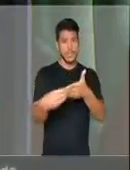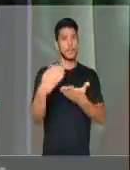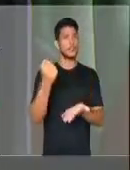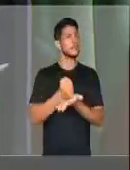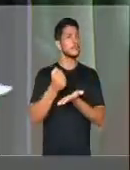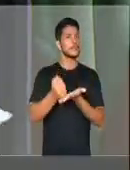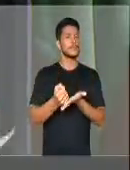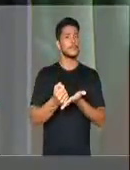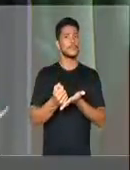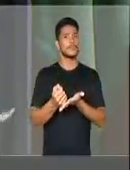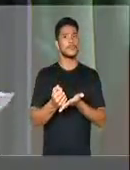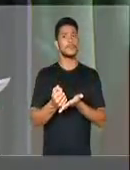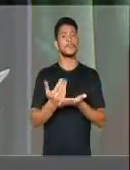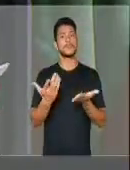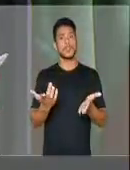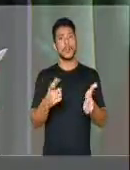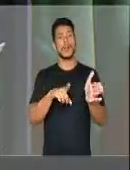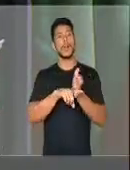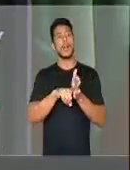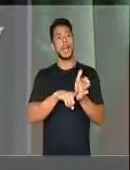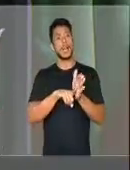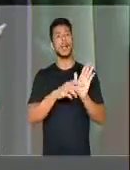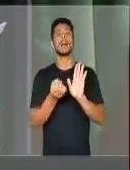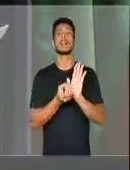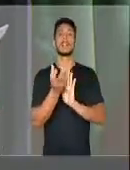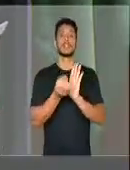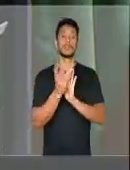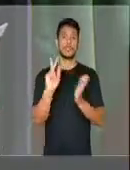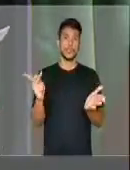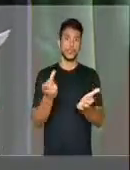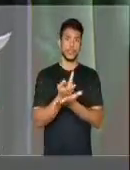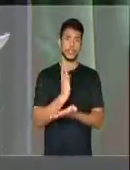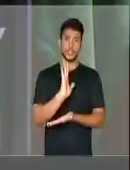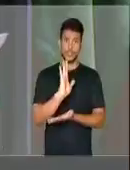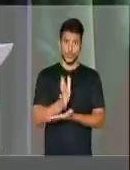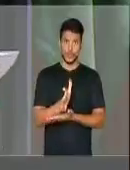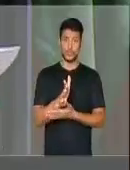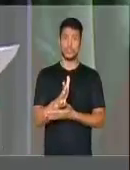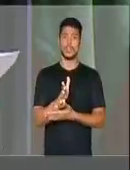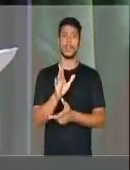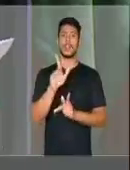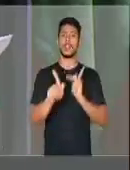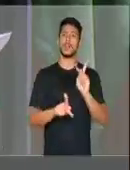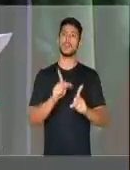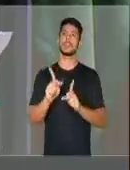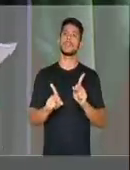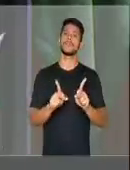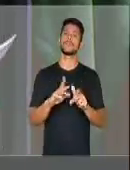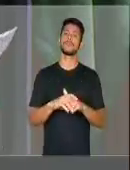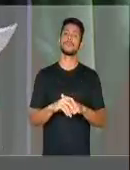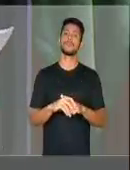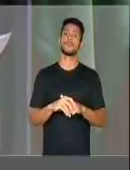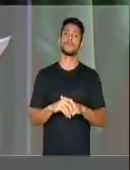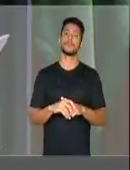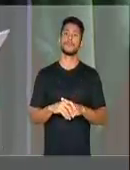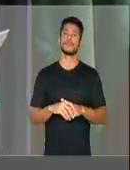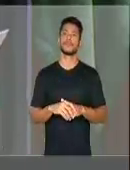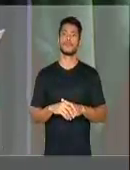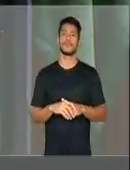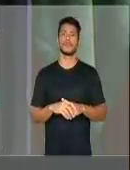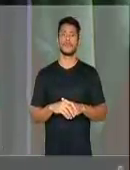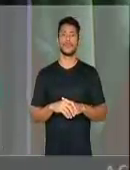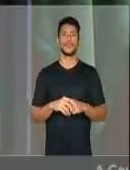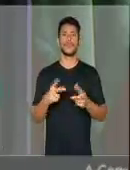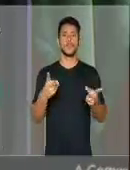beneficiamento. Analisando de forma preliminar as denúncias que estão sendo feitas pela população, dando conta de que o chamamento